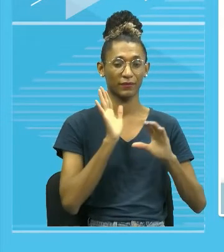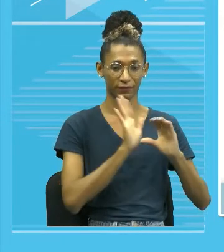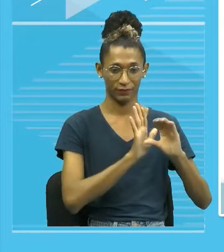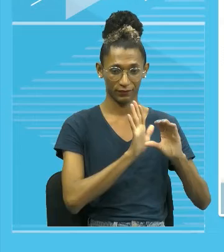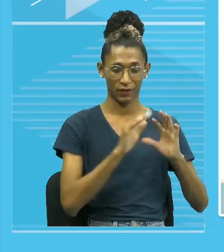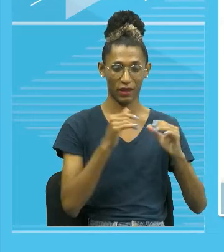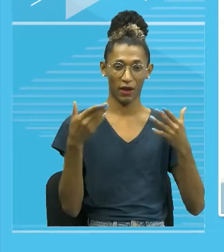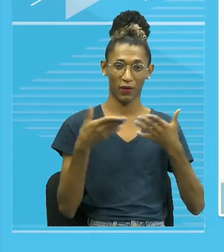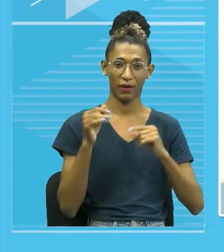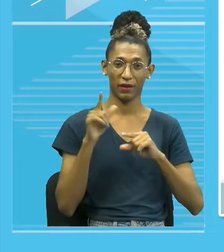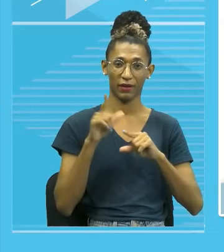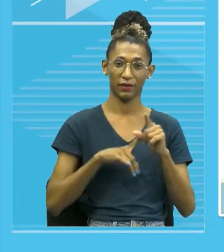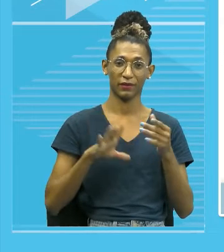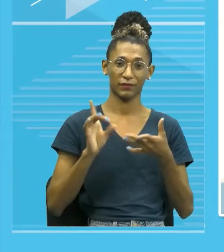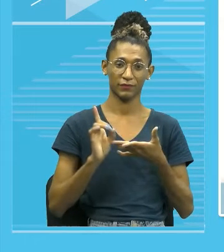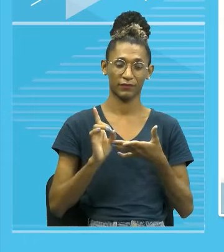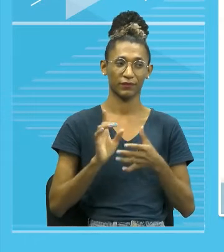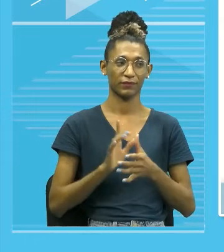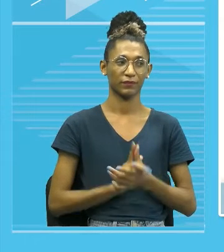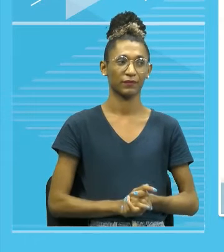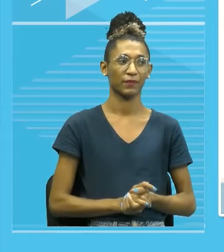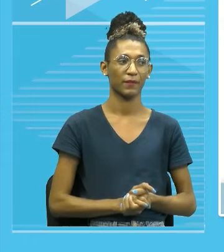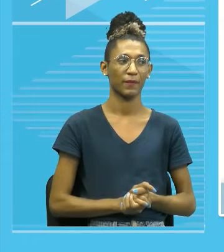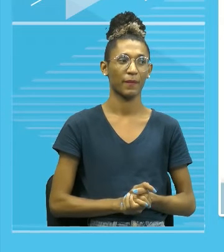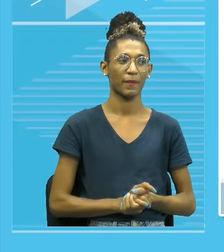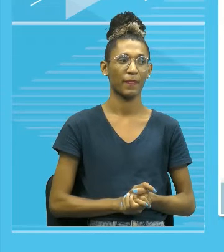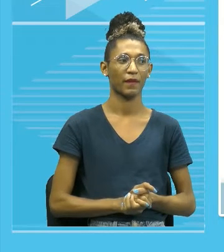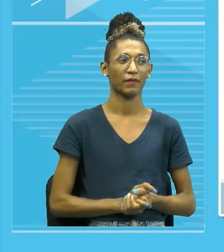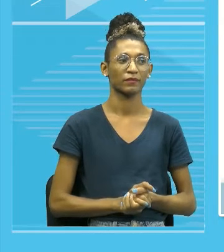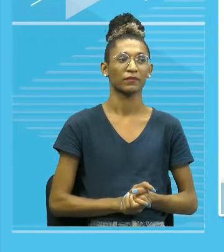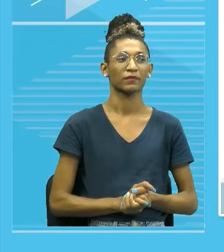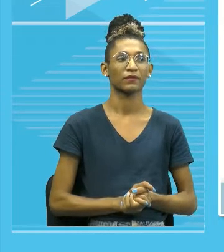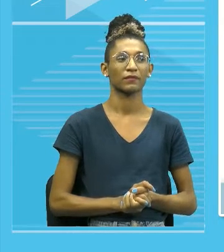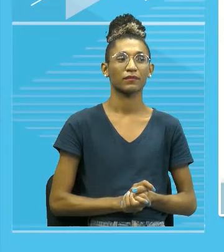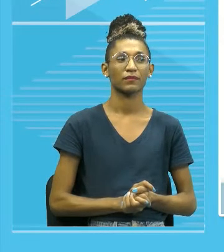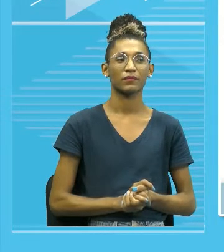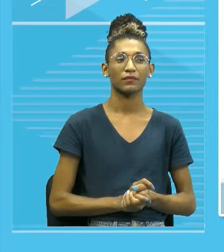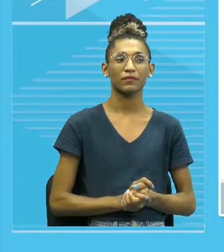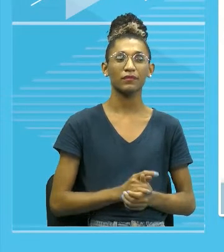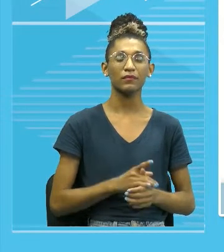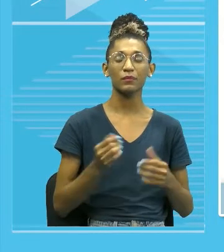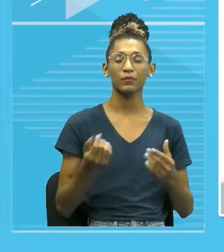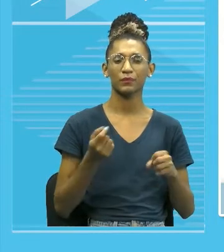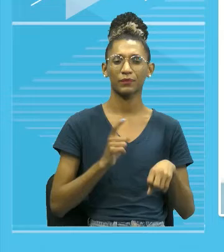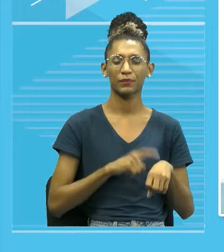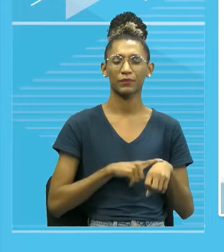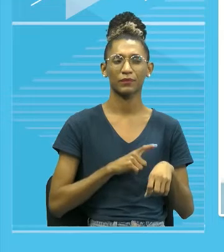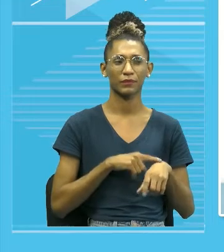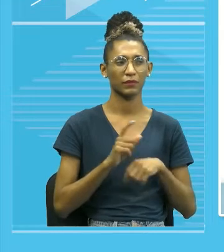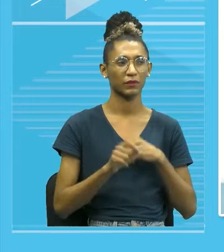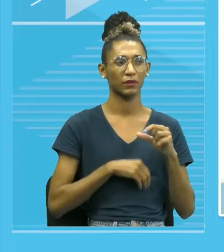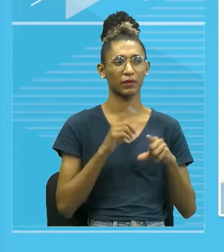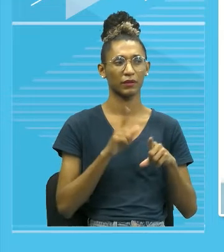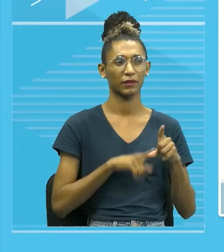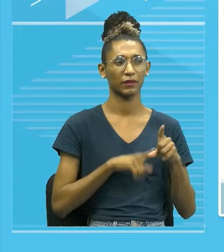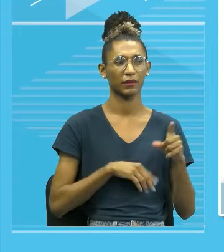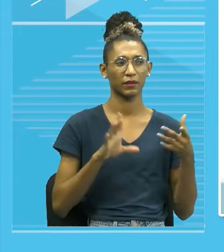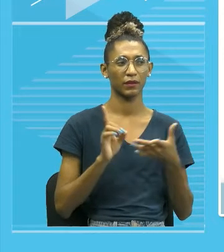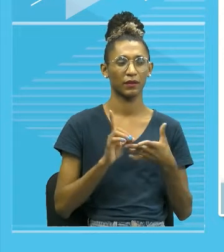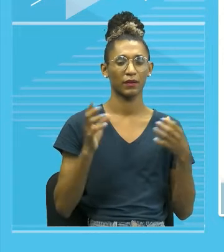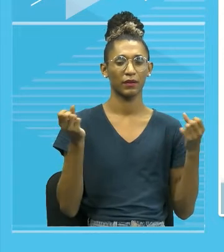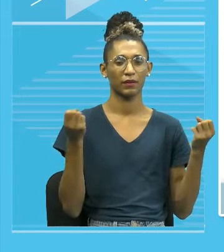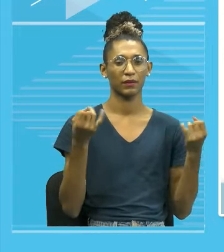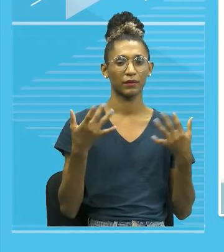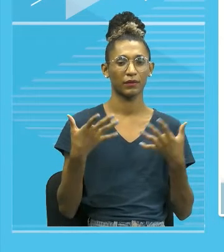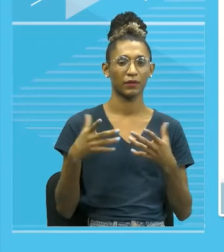é o único que coloca em Manifesto uma situação de incomunicabilidade a letra D pessoal é aquele